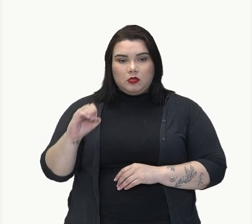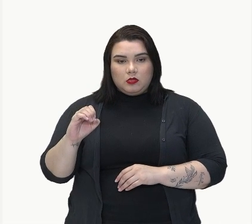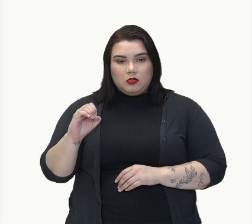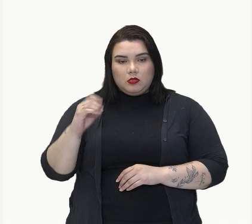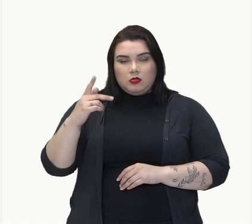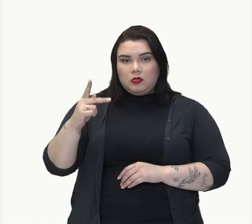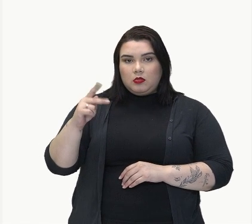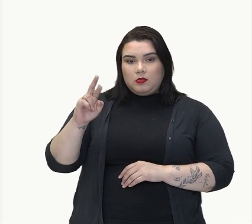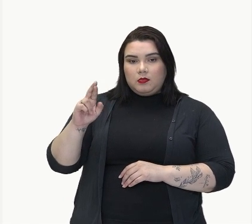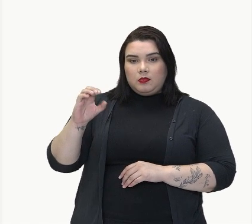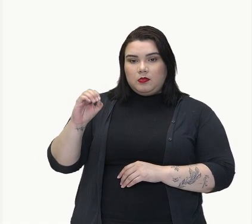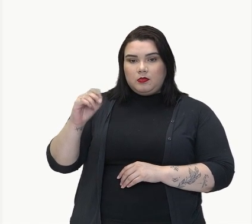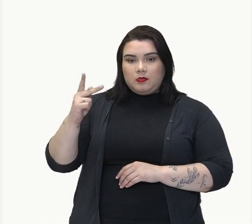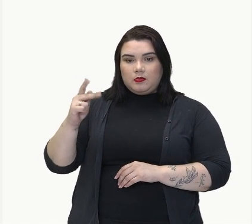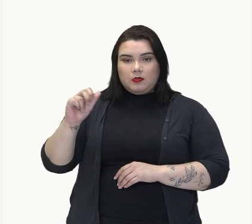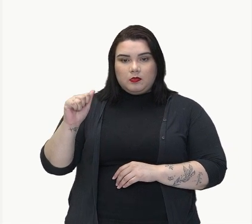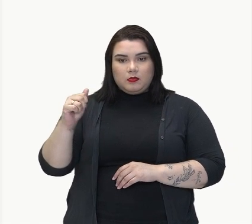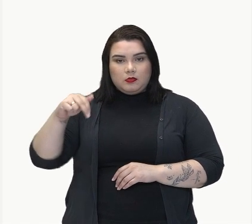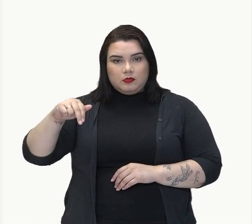ciclopropano.